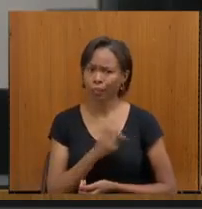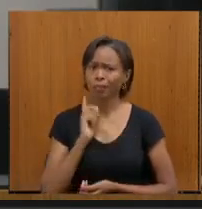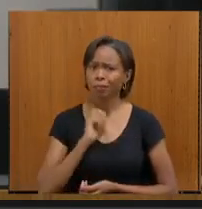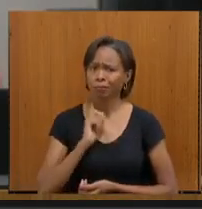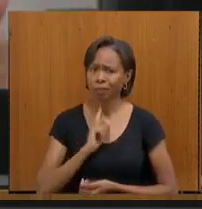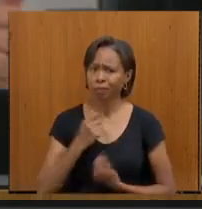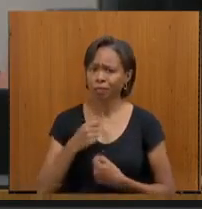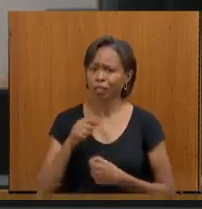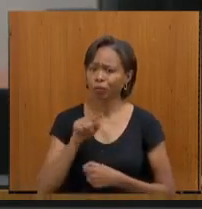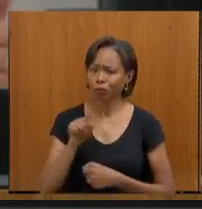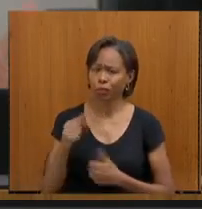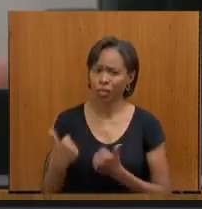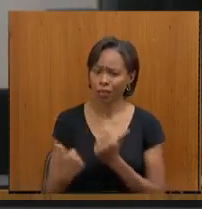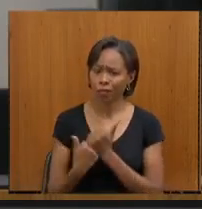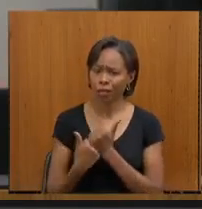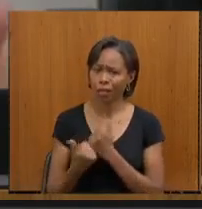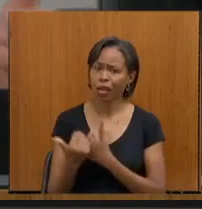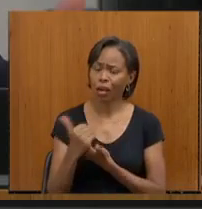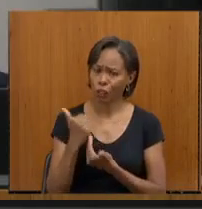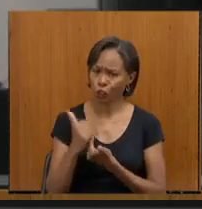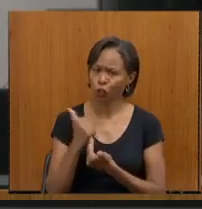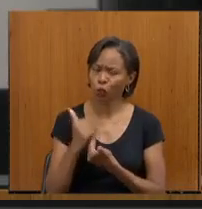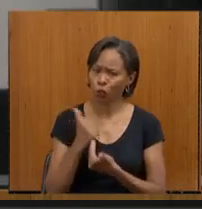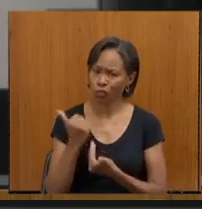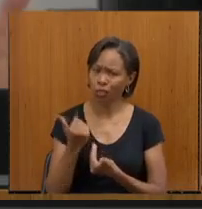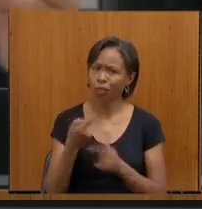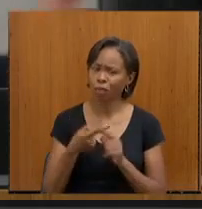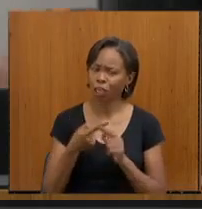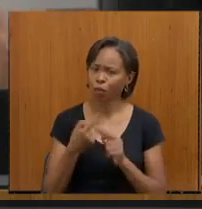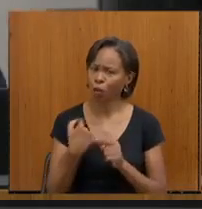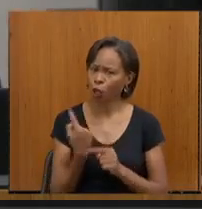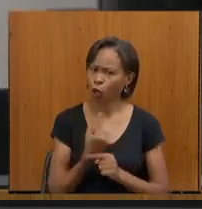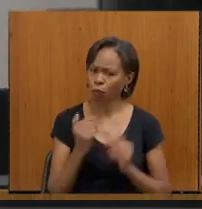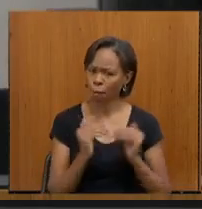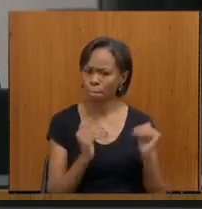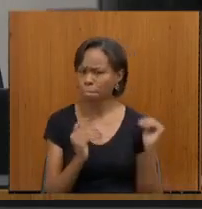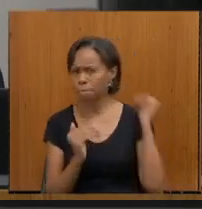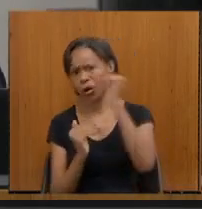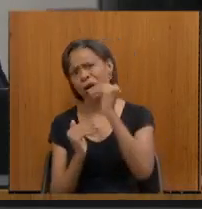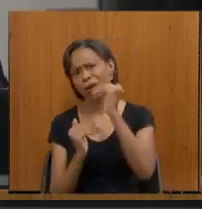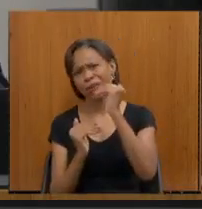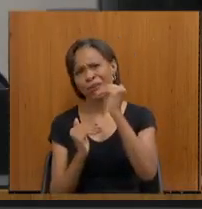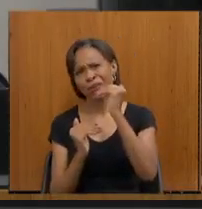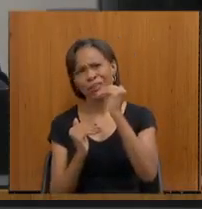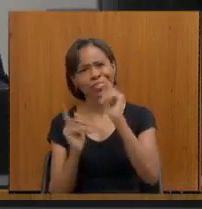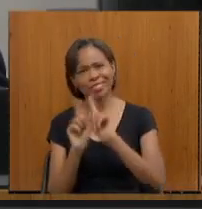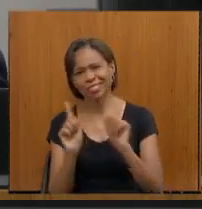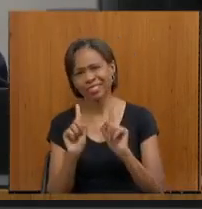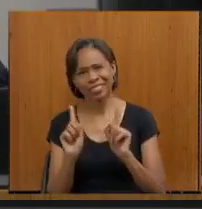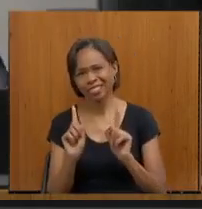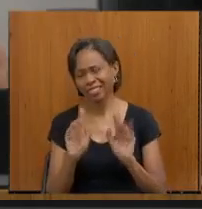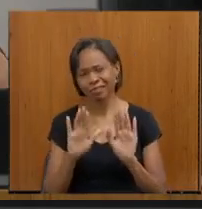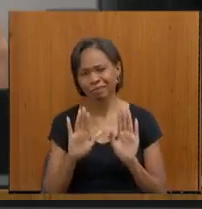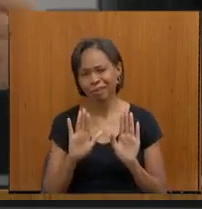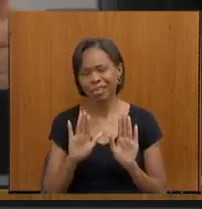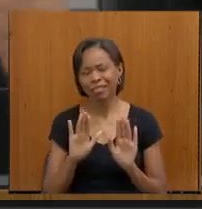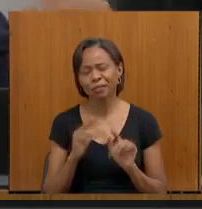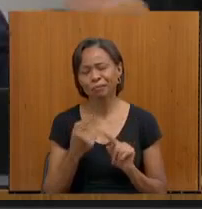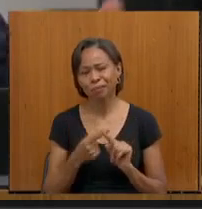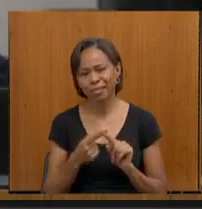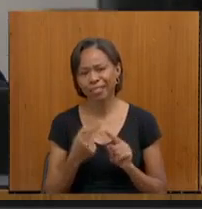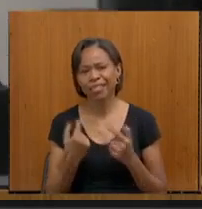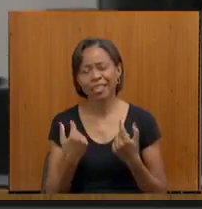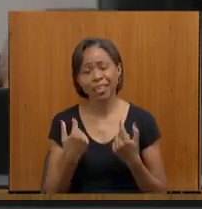possa né não passar o Ceará desde que nós não tem mais não tem um pé sem né mas veio da Costa mais que nós